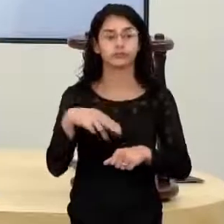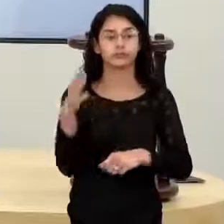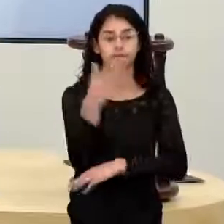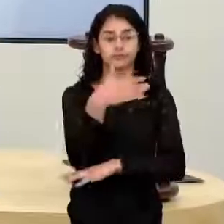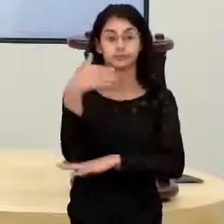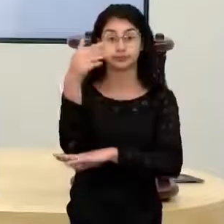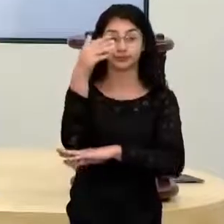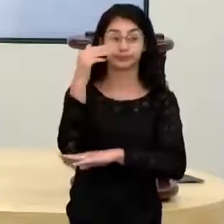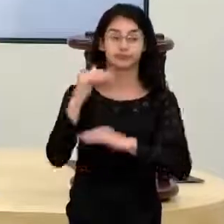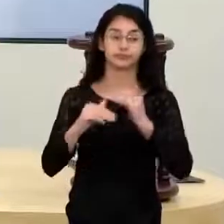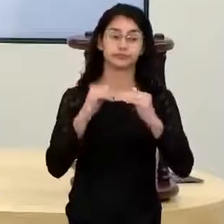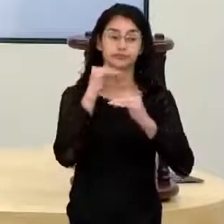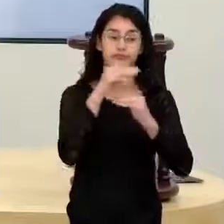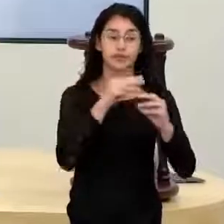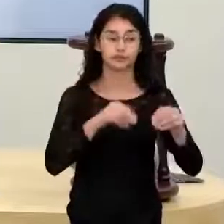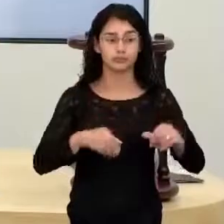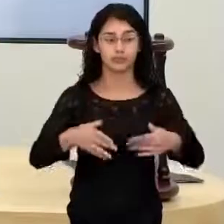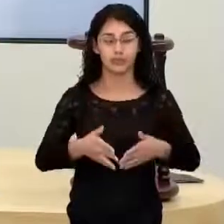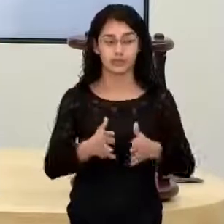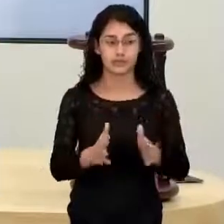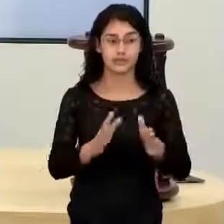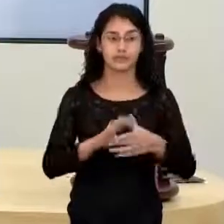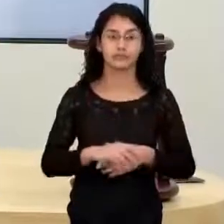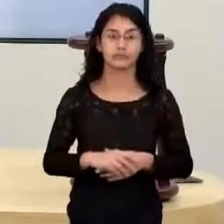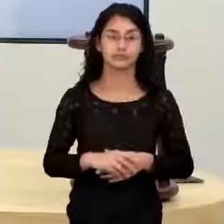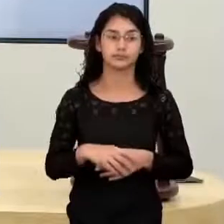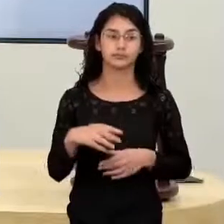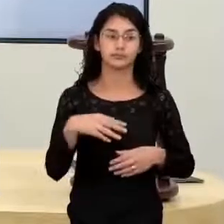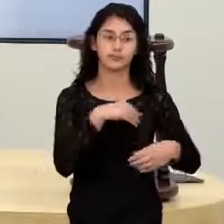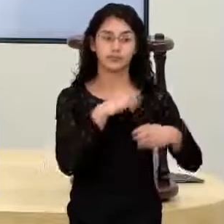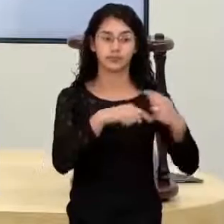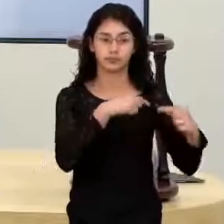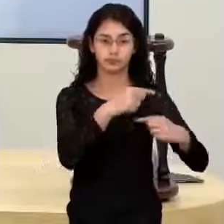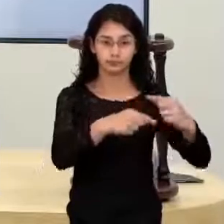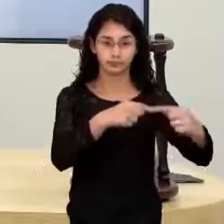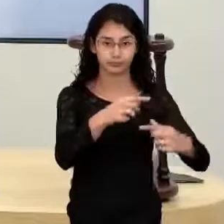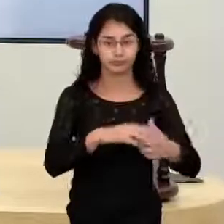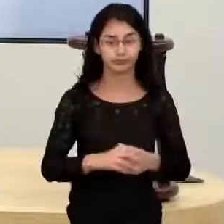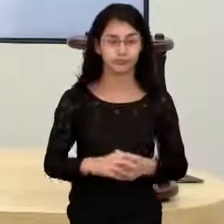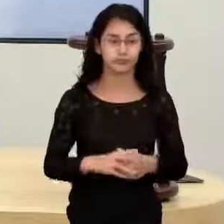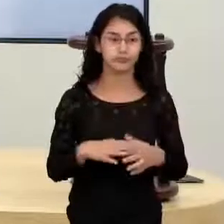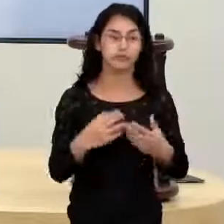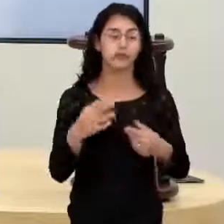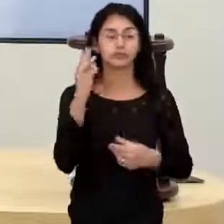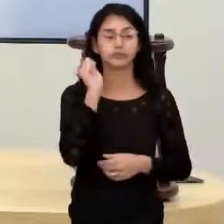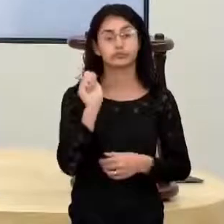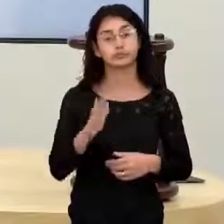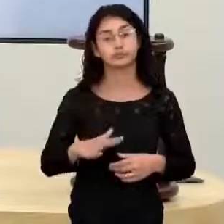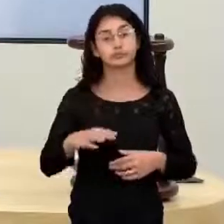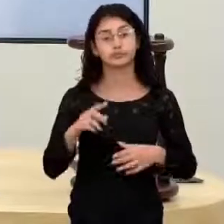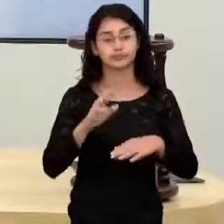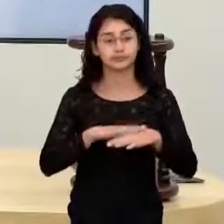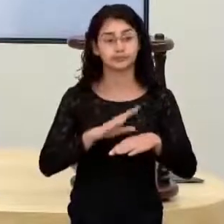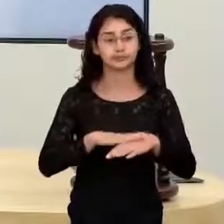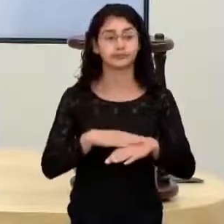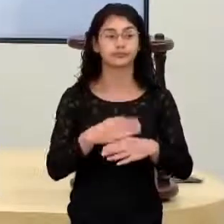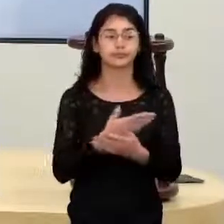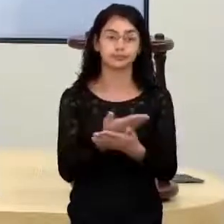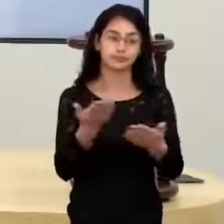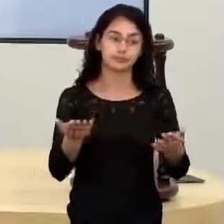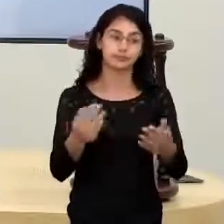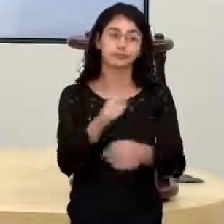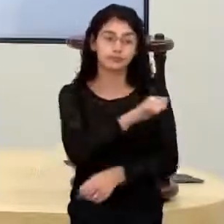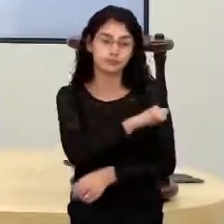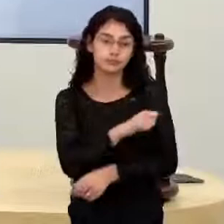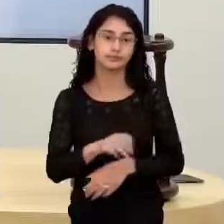nós nascemos, onde os nossos filhos vão nascer. Então, o Brasil é a terra onde nós, adultos, vamos deixar para vocês, estudantes. Então,